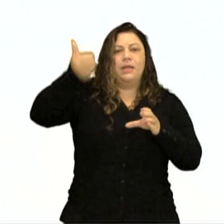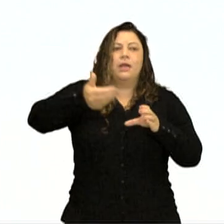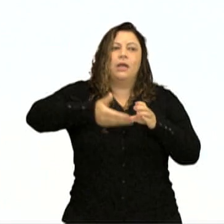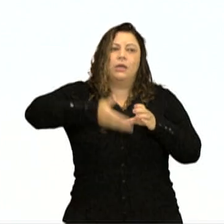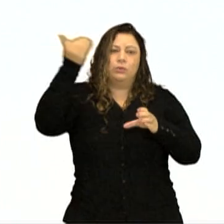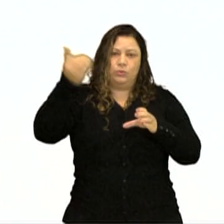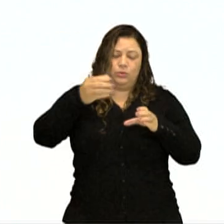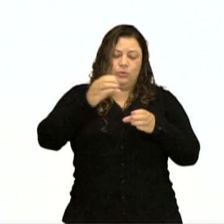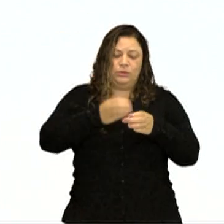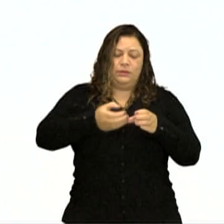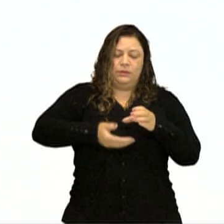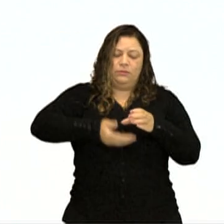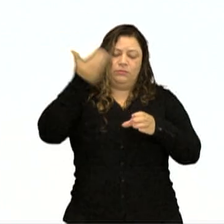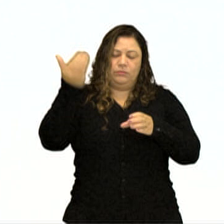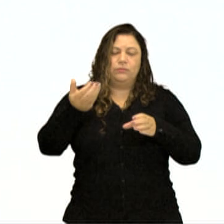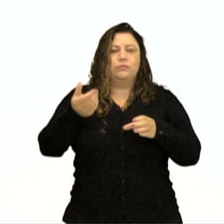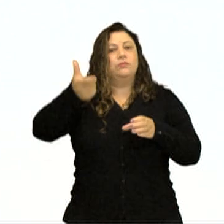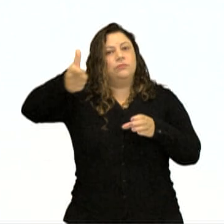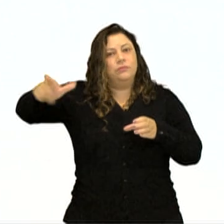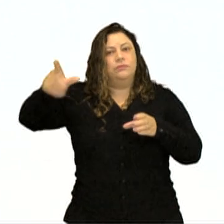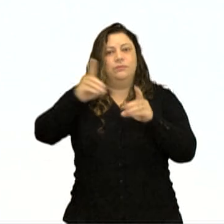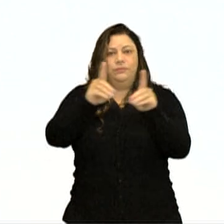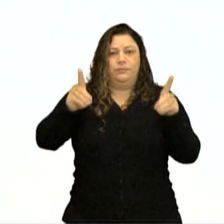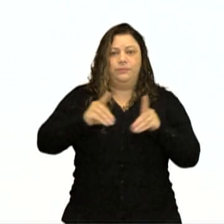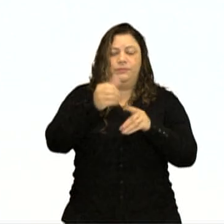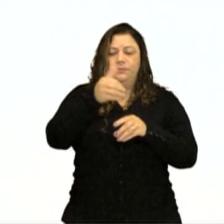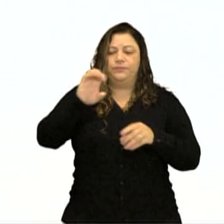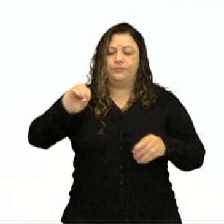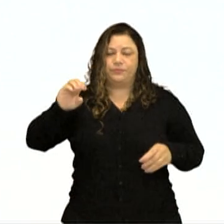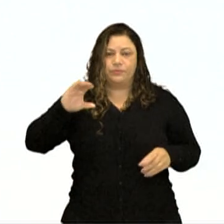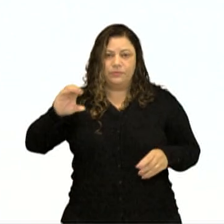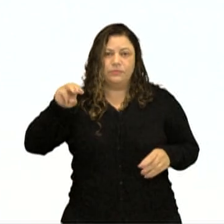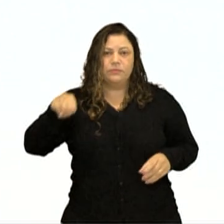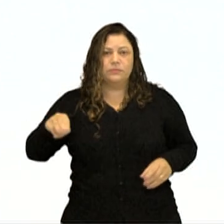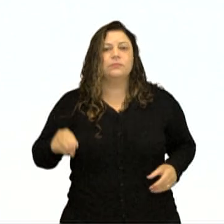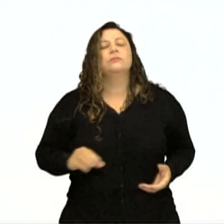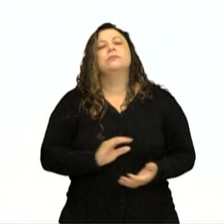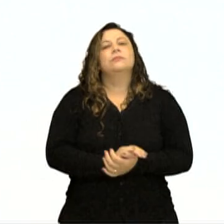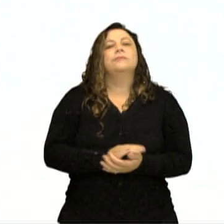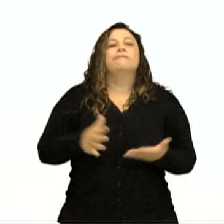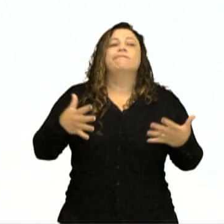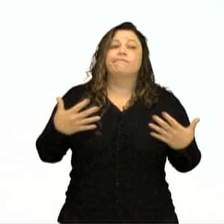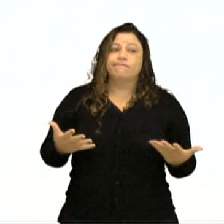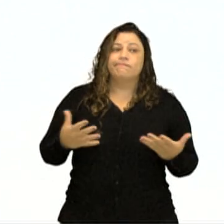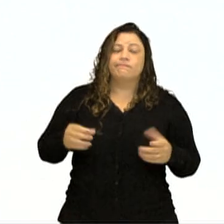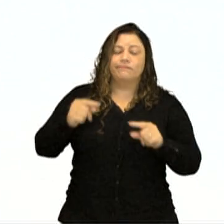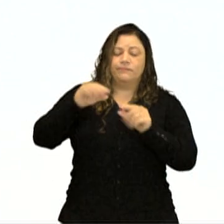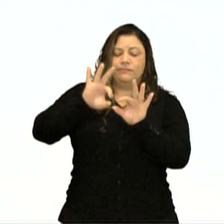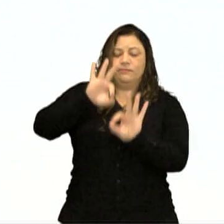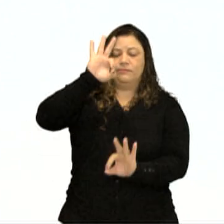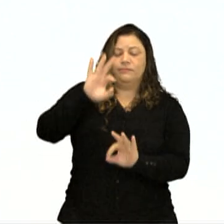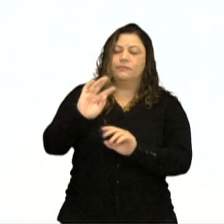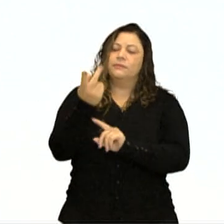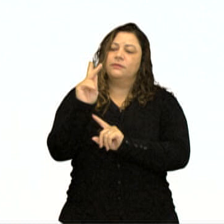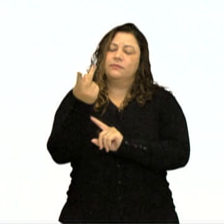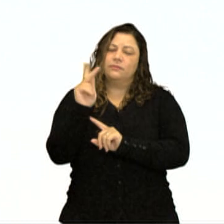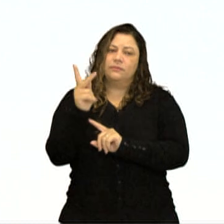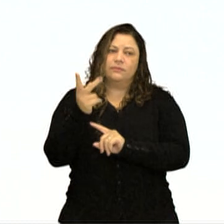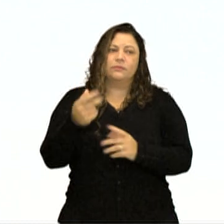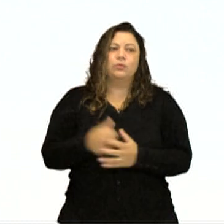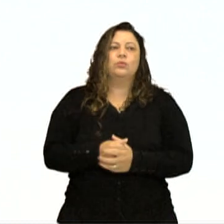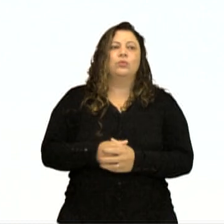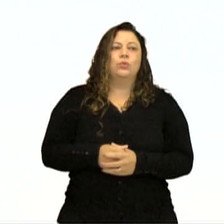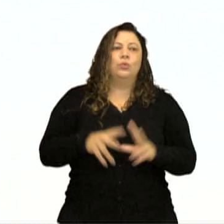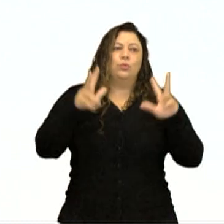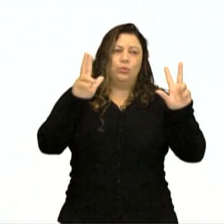outro cilindro que tem diâmetro de 10 centímetros. Tá? Agora, e a altura das duas peças, obviamente,